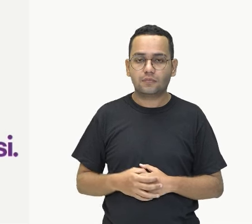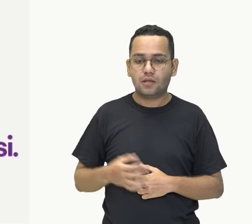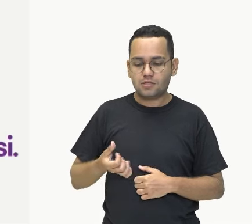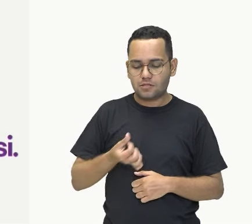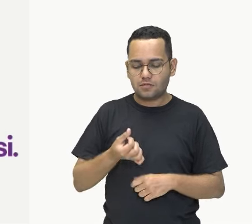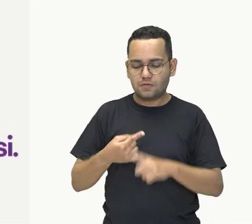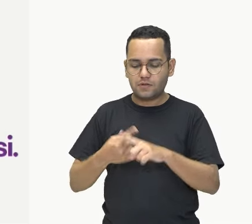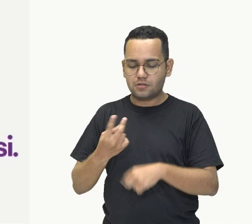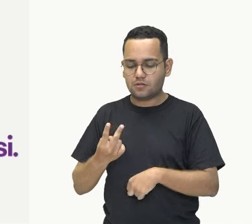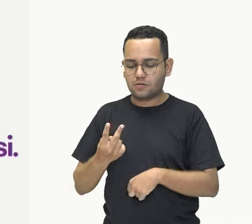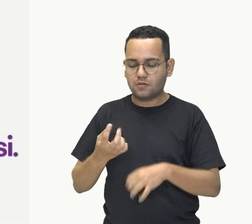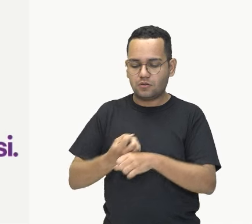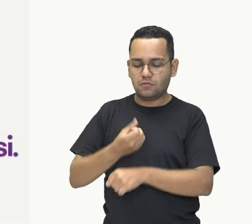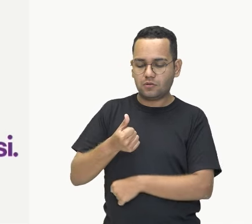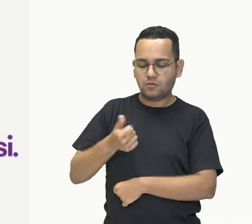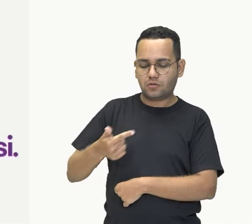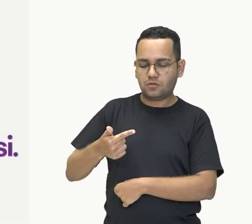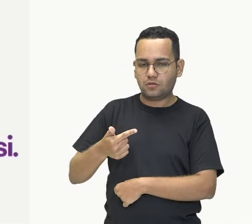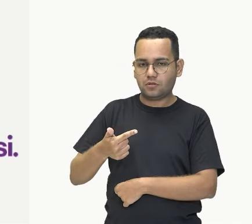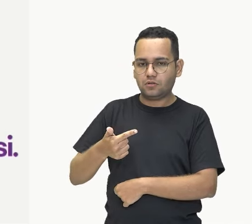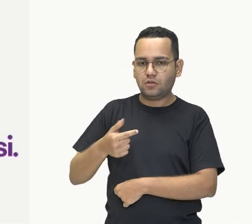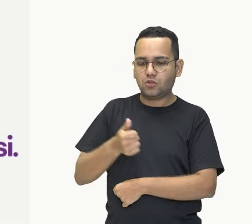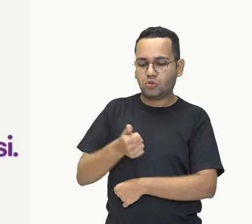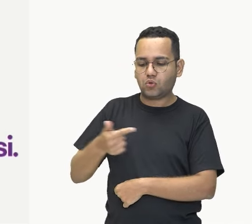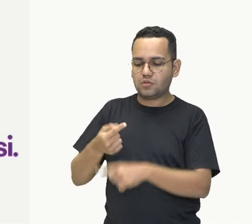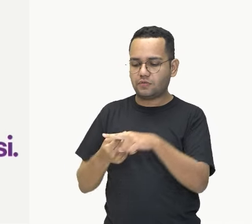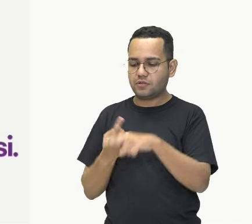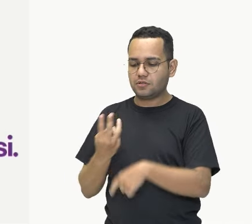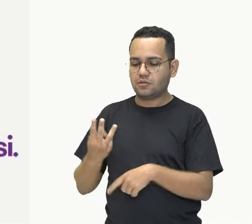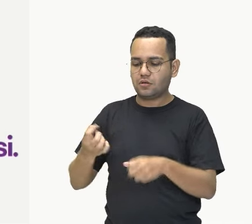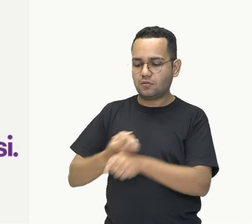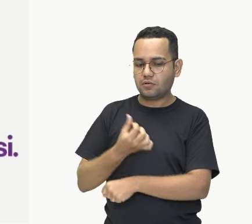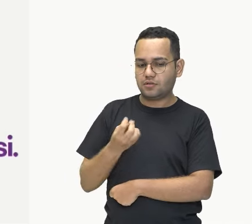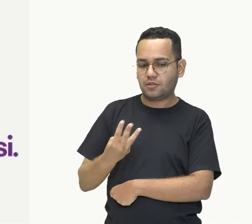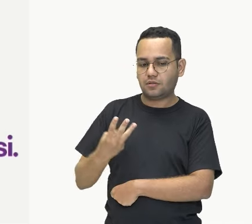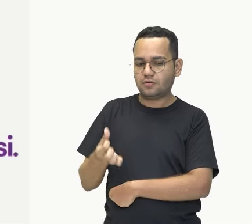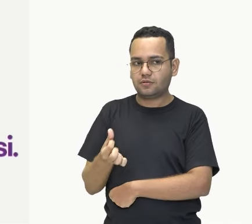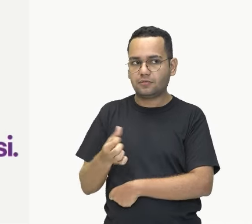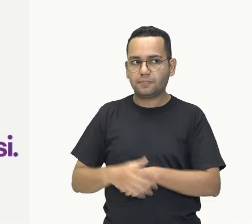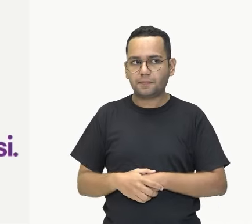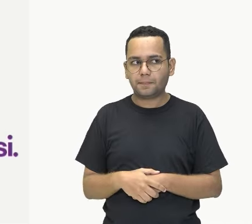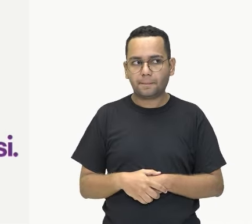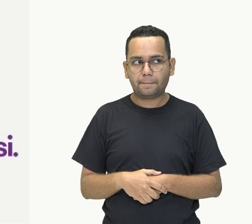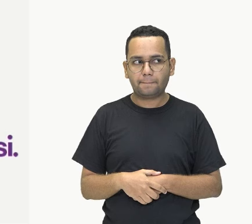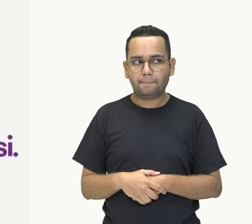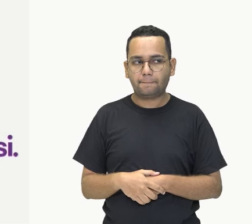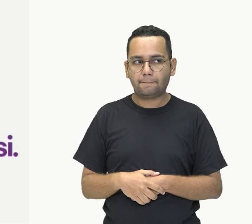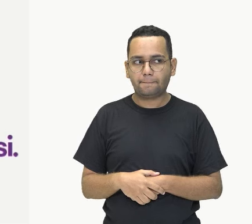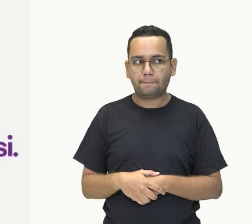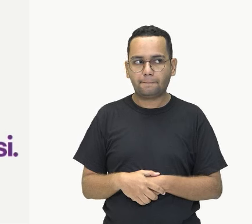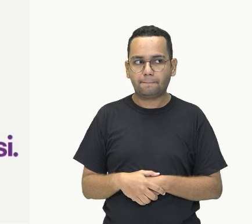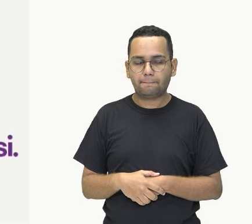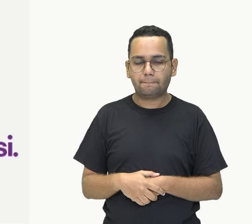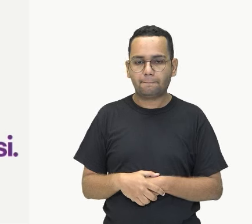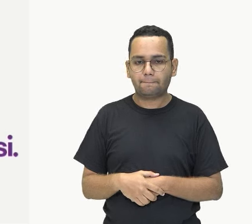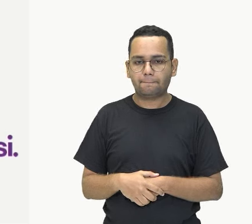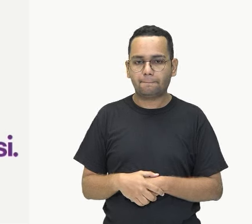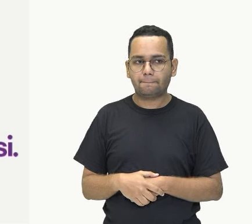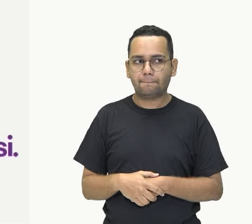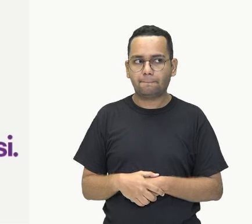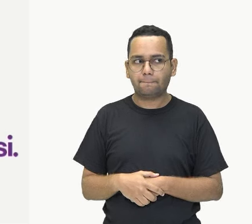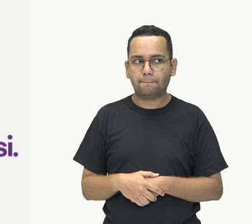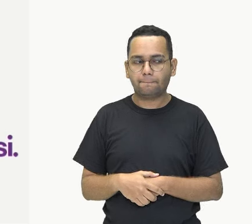2, 12. 12 vezes 3, 36. Tranquilo.